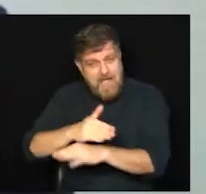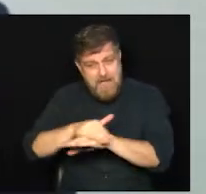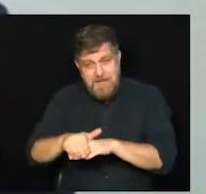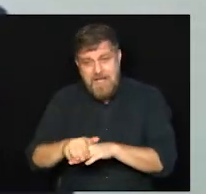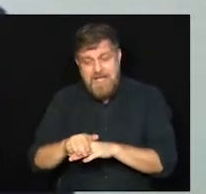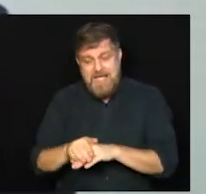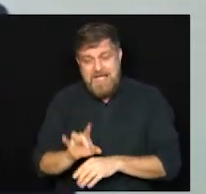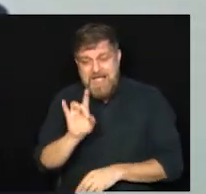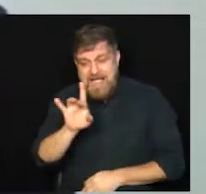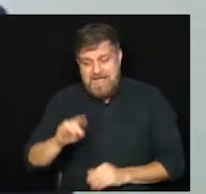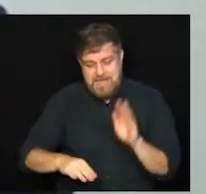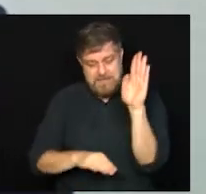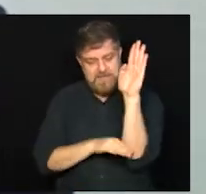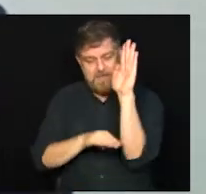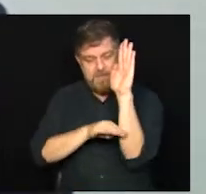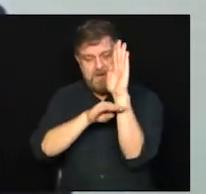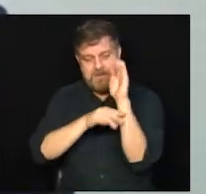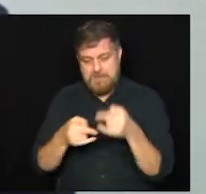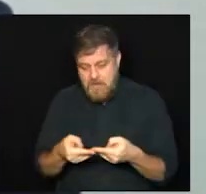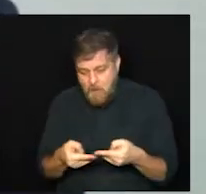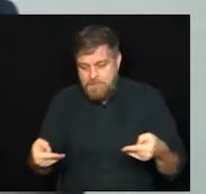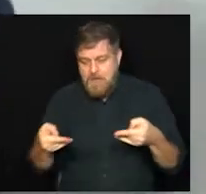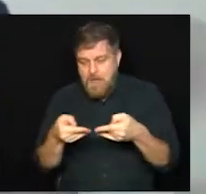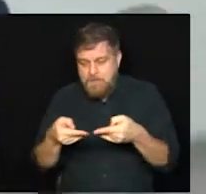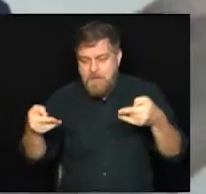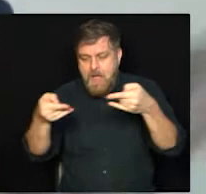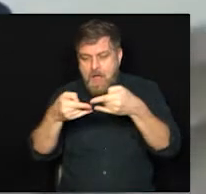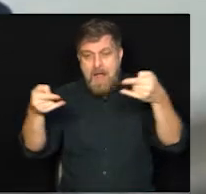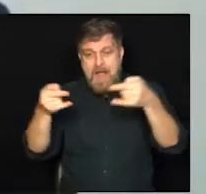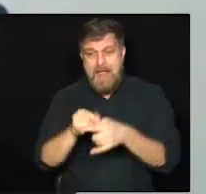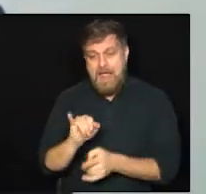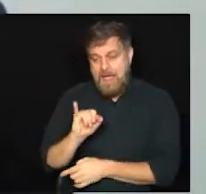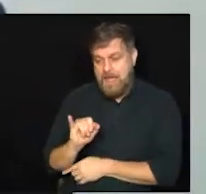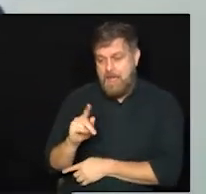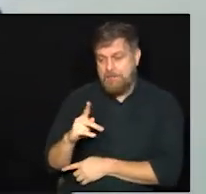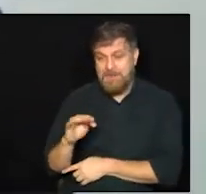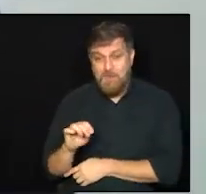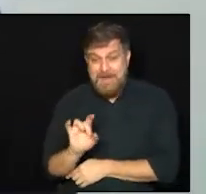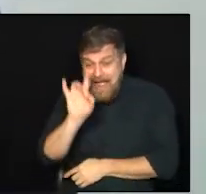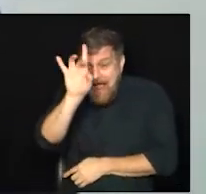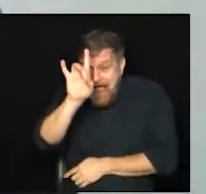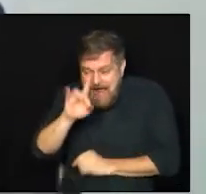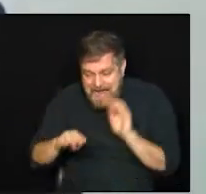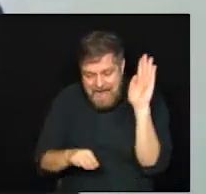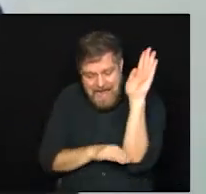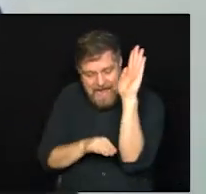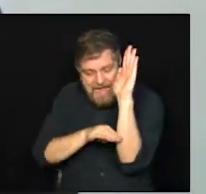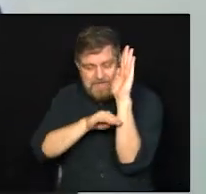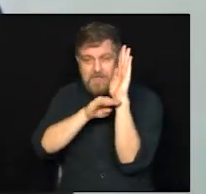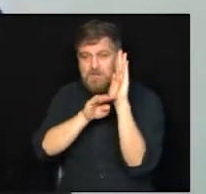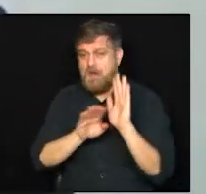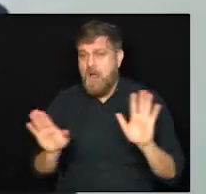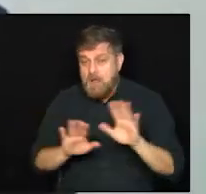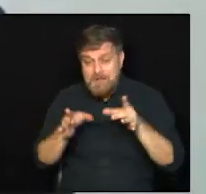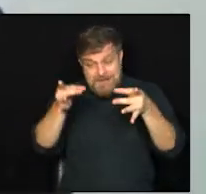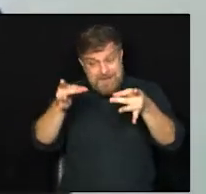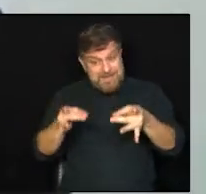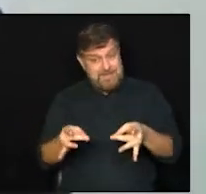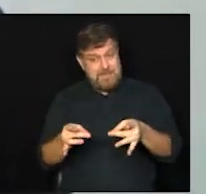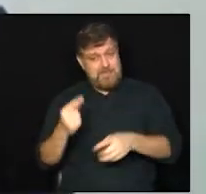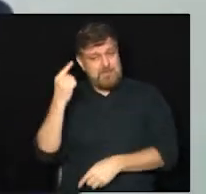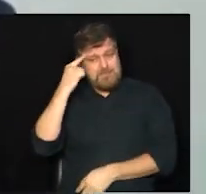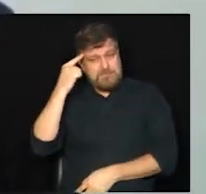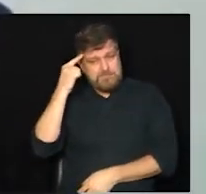quarto recebe um carnê de IPTU, né? Então a gente precisa que esse assunto também seja trabalhado, esses detalhes, né,